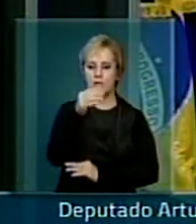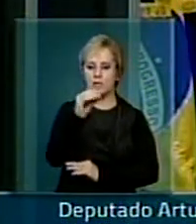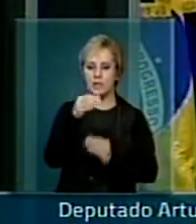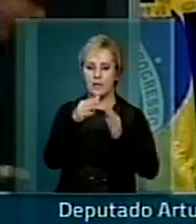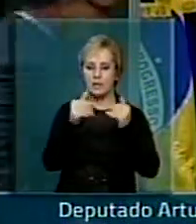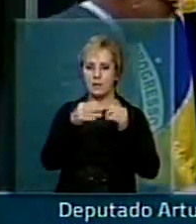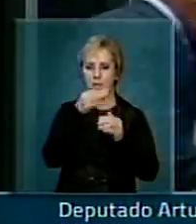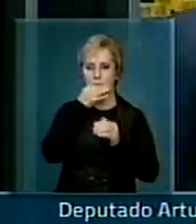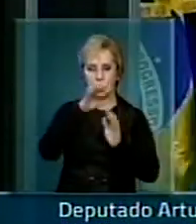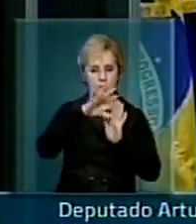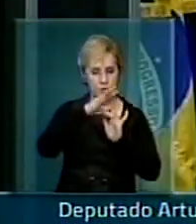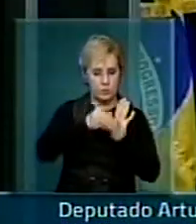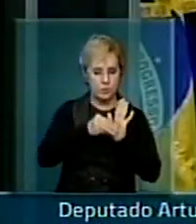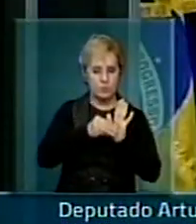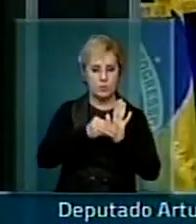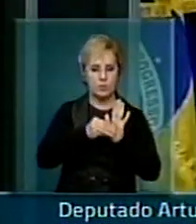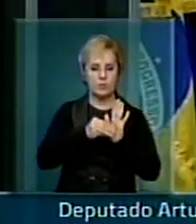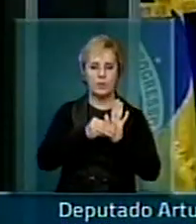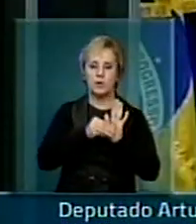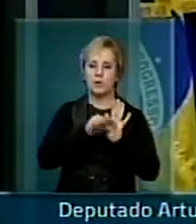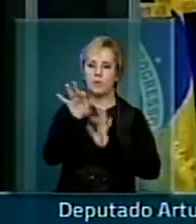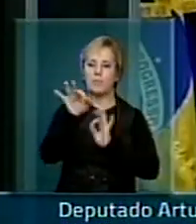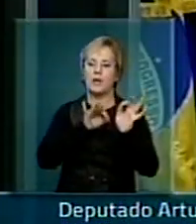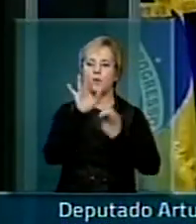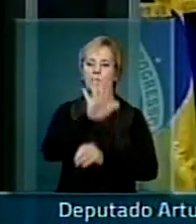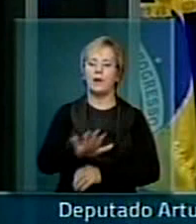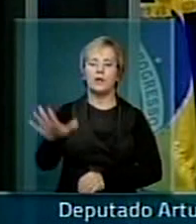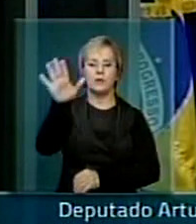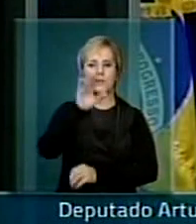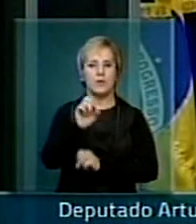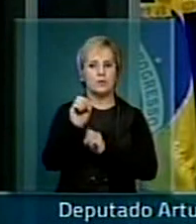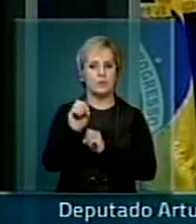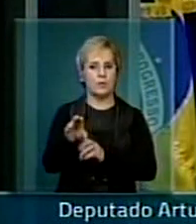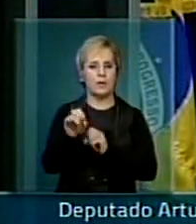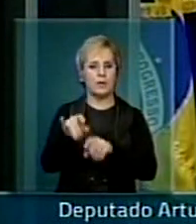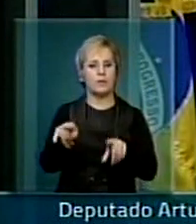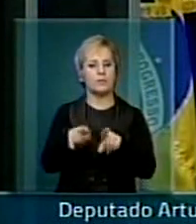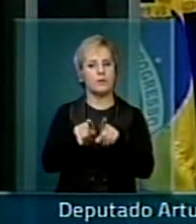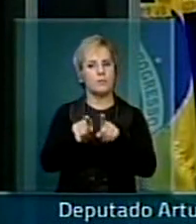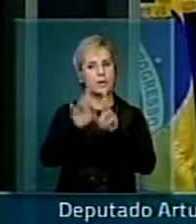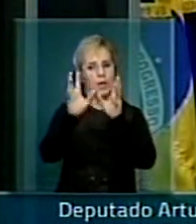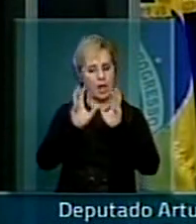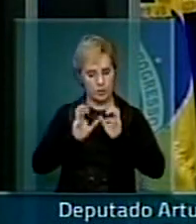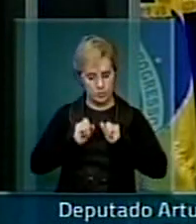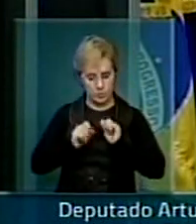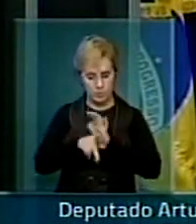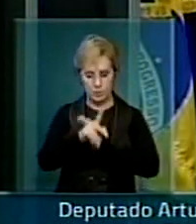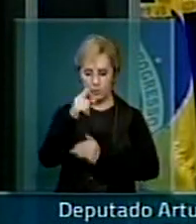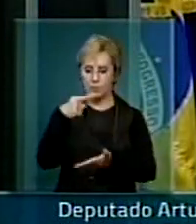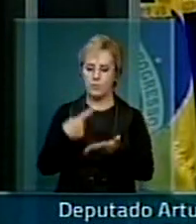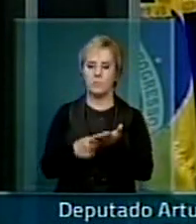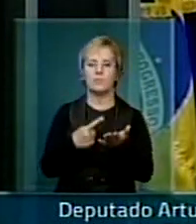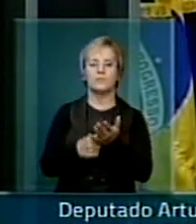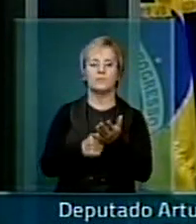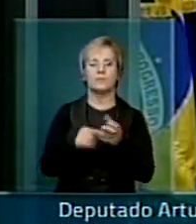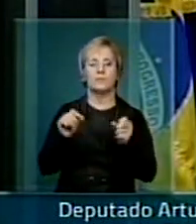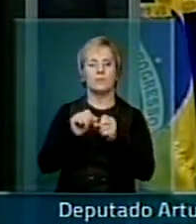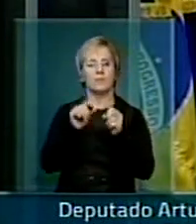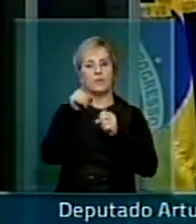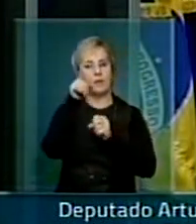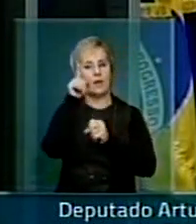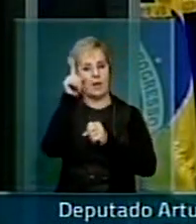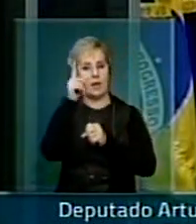70 sugestões para o Plano Nacional de Educação. E também assumimos o compromisso de realizar lá na